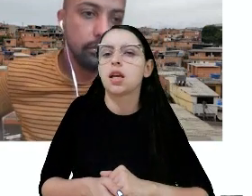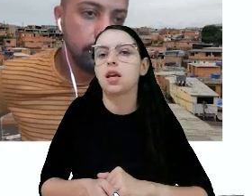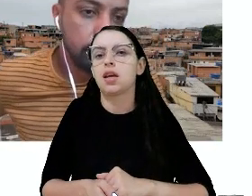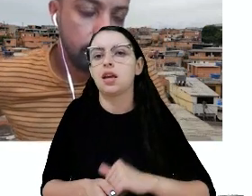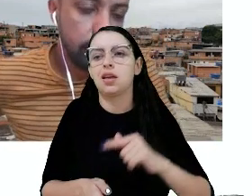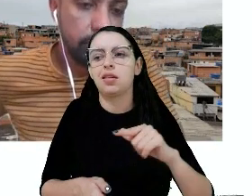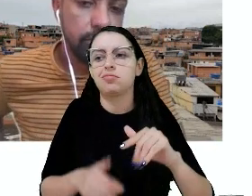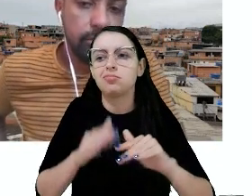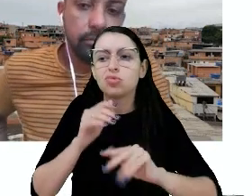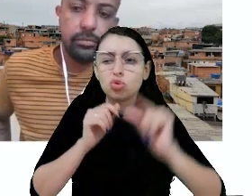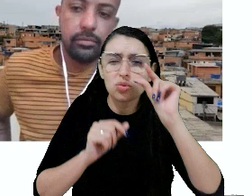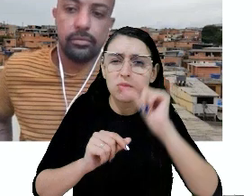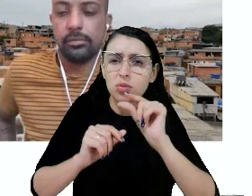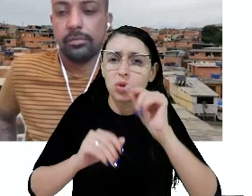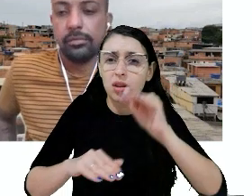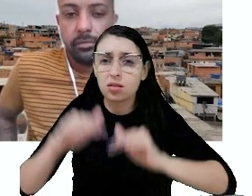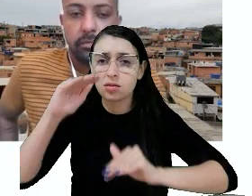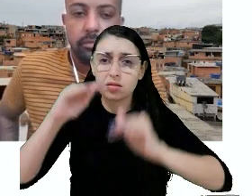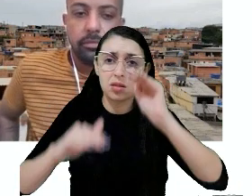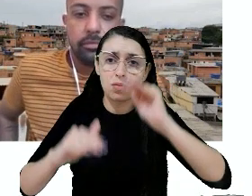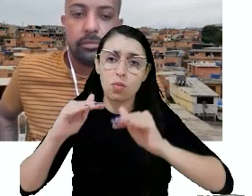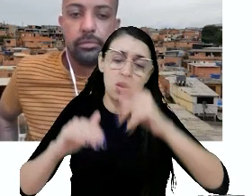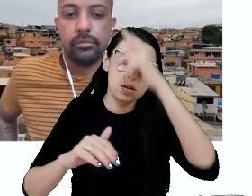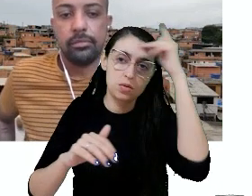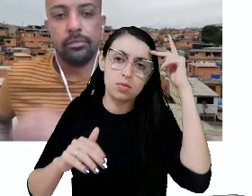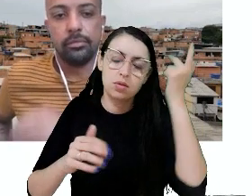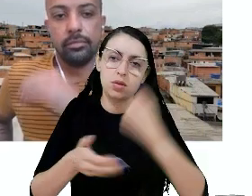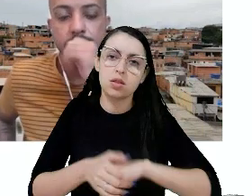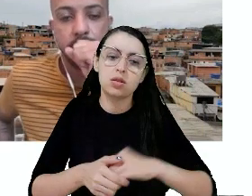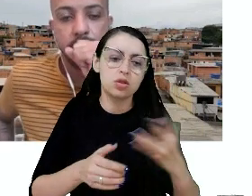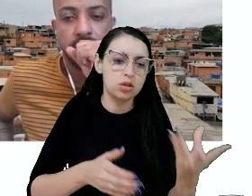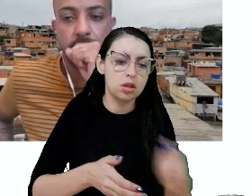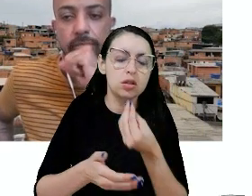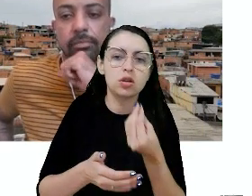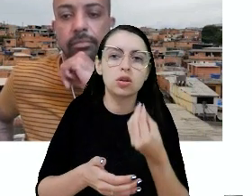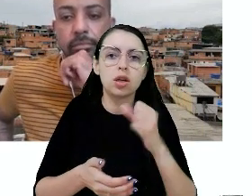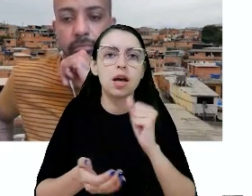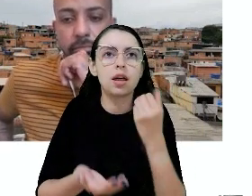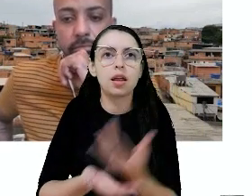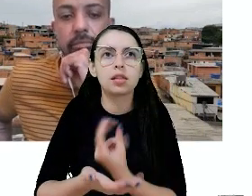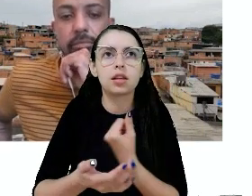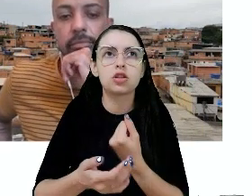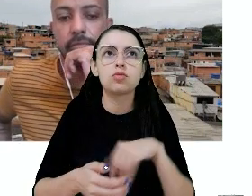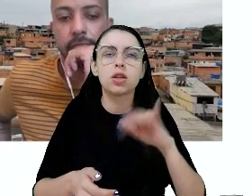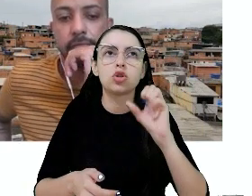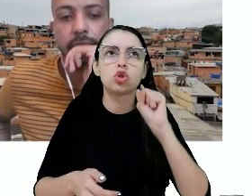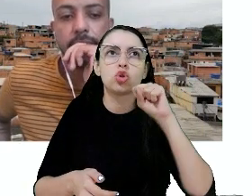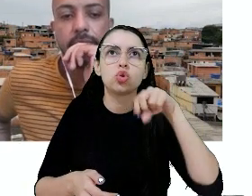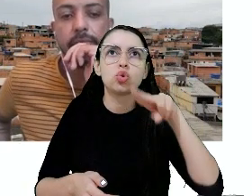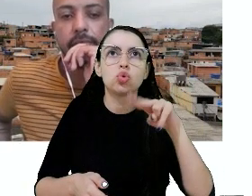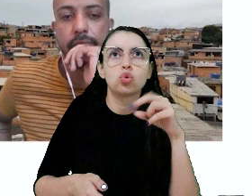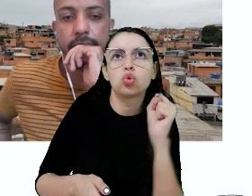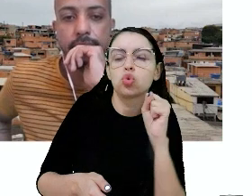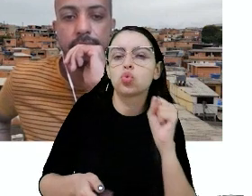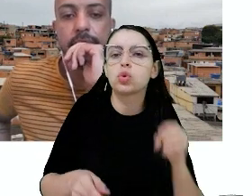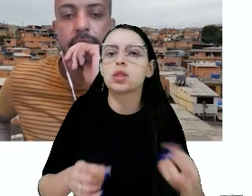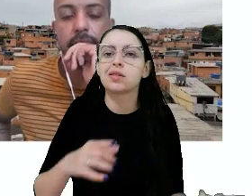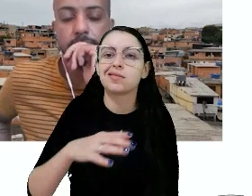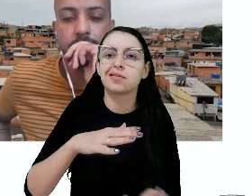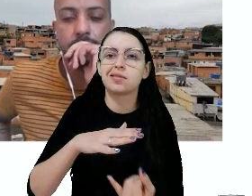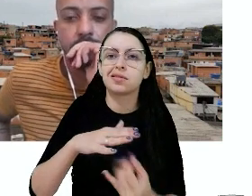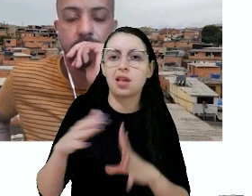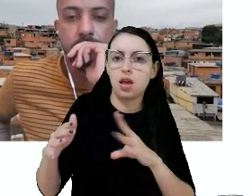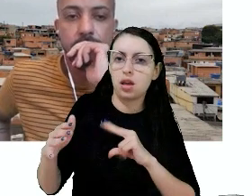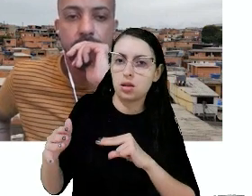tenta diminuir a desigualdade entre as pessoas que são atendidas pelo SUS e pela rede privada. Esse projeto é um